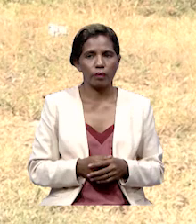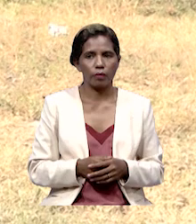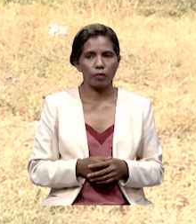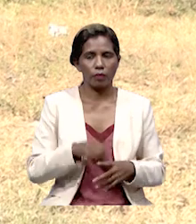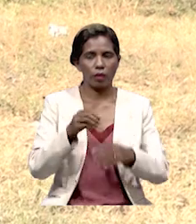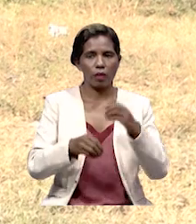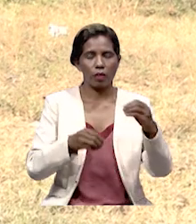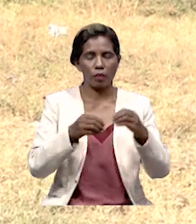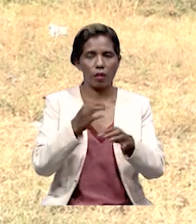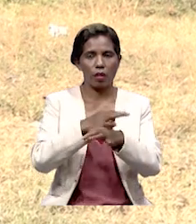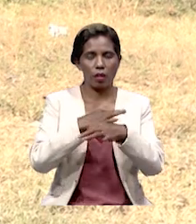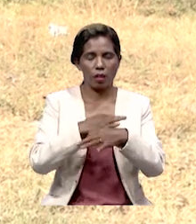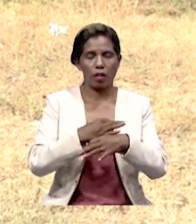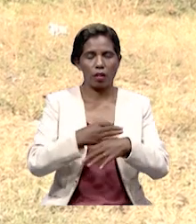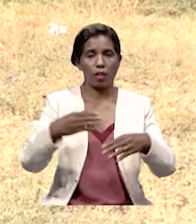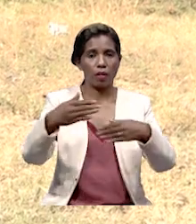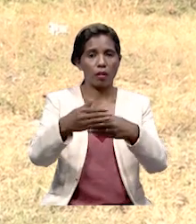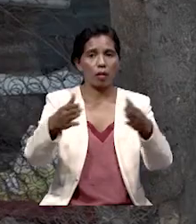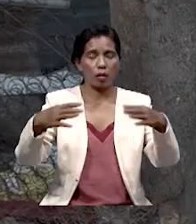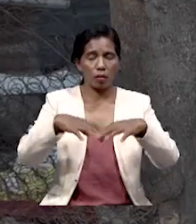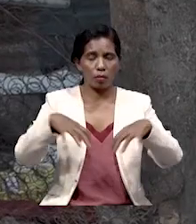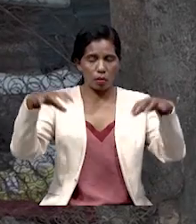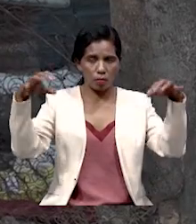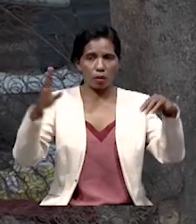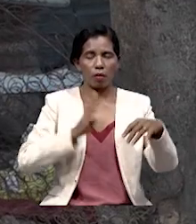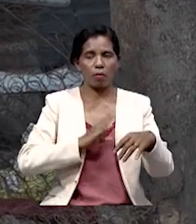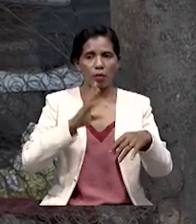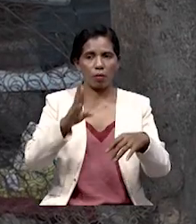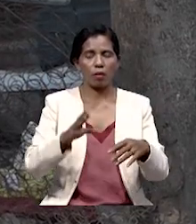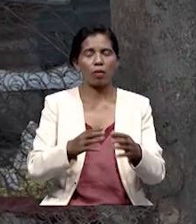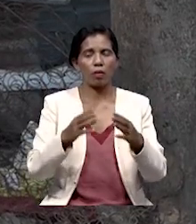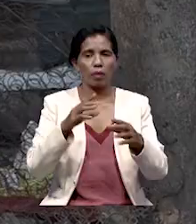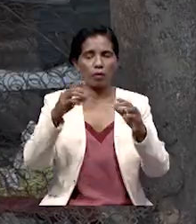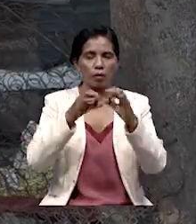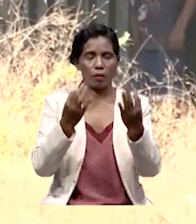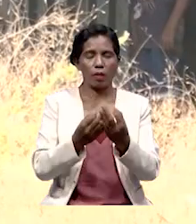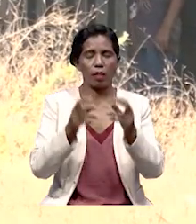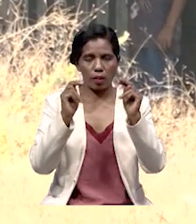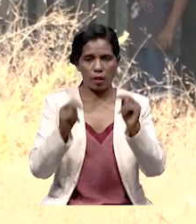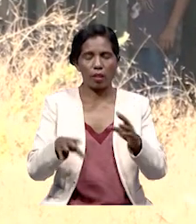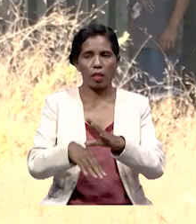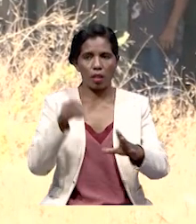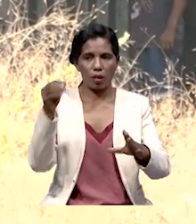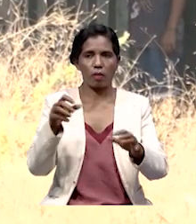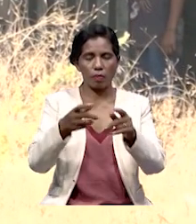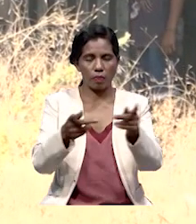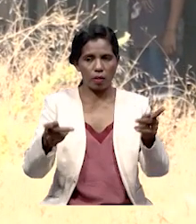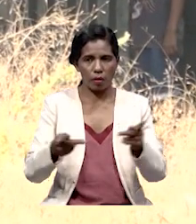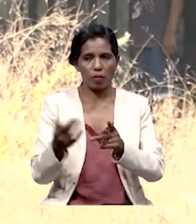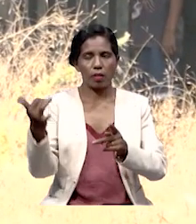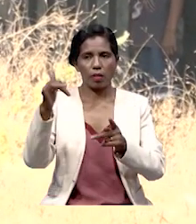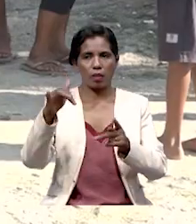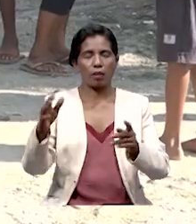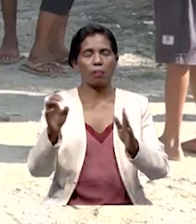Relaciona a construção campo futebol e Becora. Obrigado, uma kain kuaze Ruanulu tem que sair. Tamba fatin nebe sira ocupa pertence